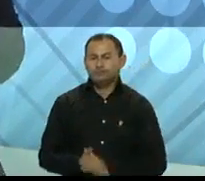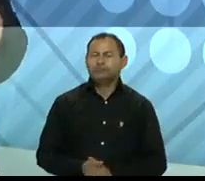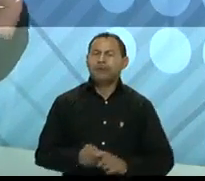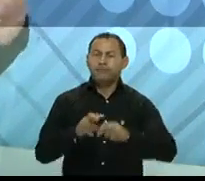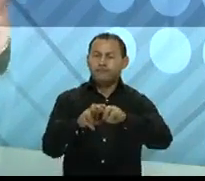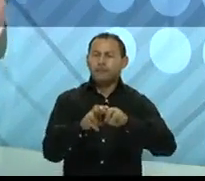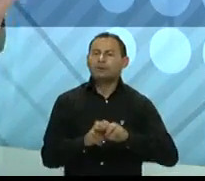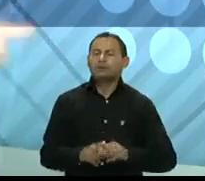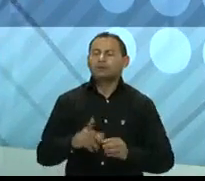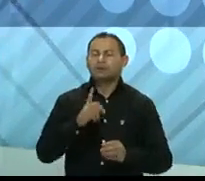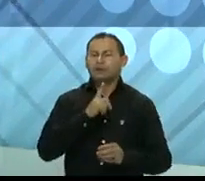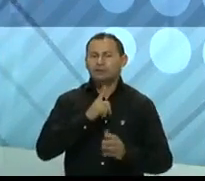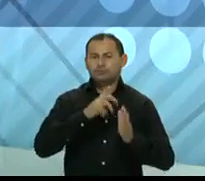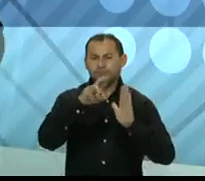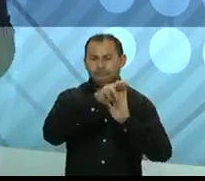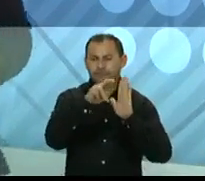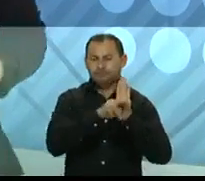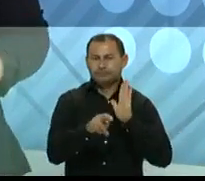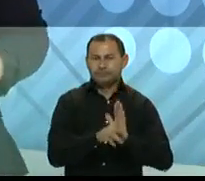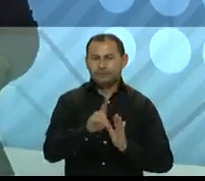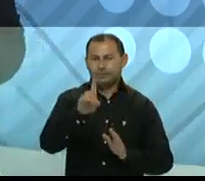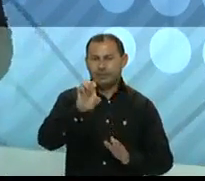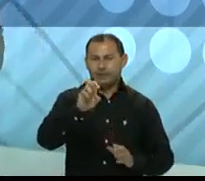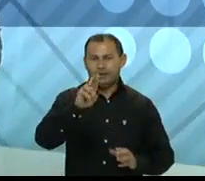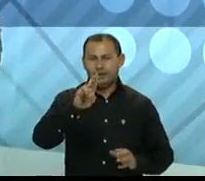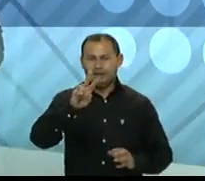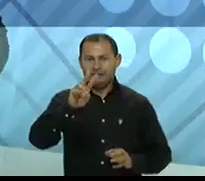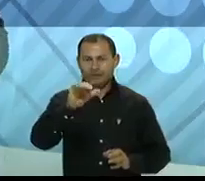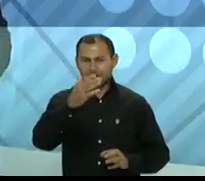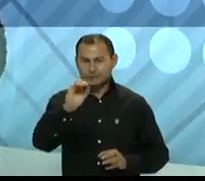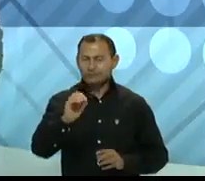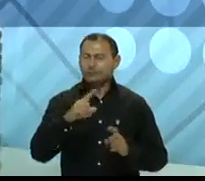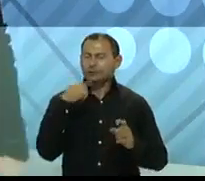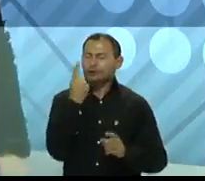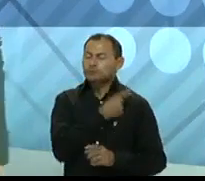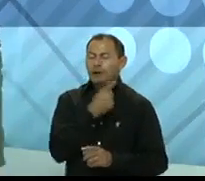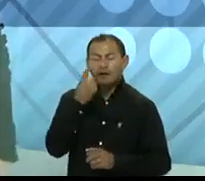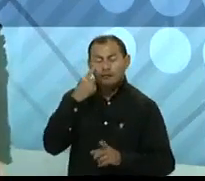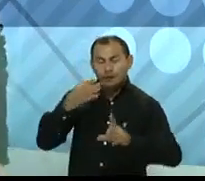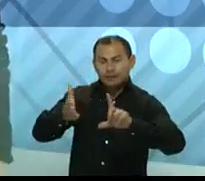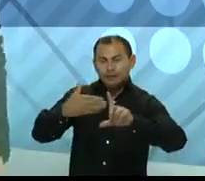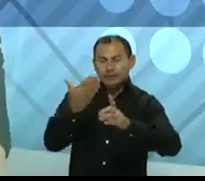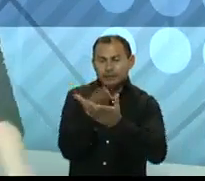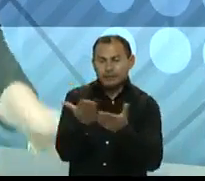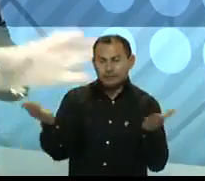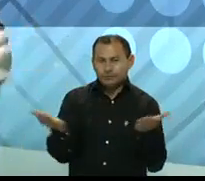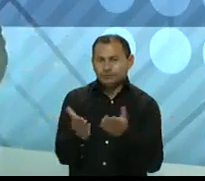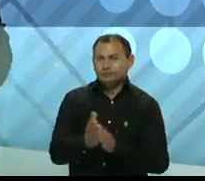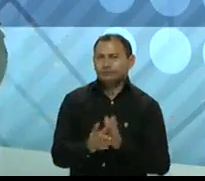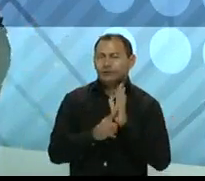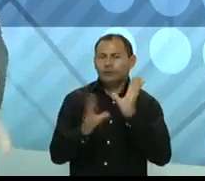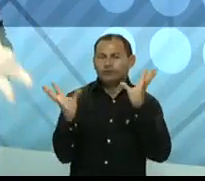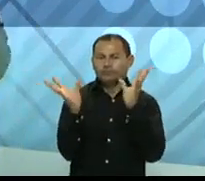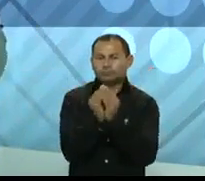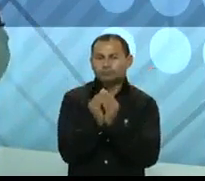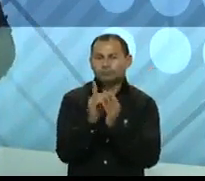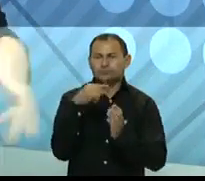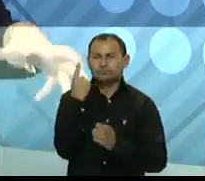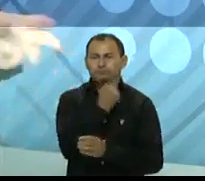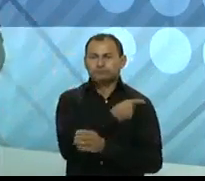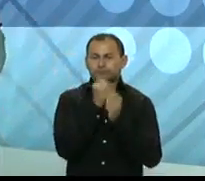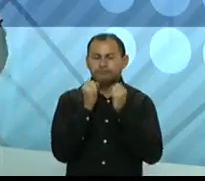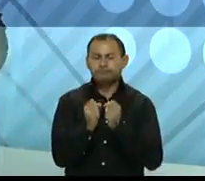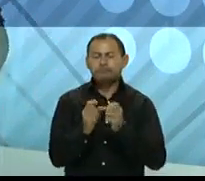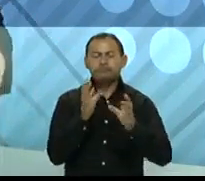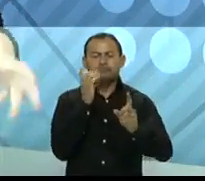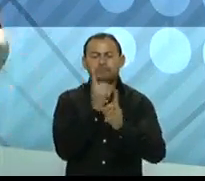Por isso, existem as regras de derivações. Tá legal? Que é o que nós vamos ver na nossa aula de hoje. Eu trouxe um resumo, para que a gente possa